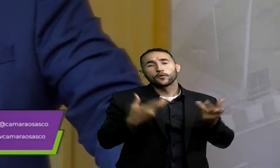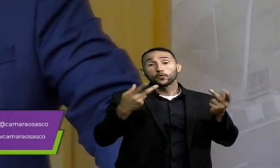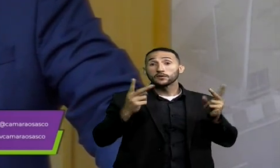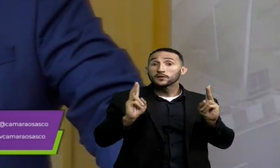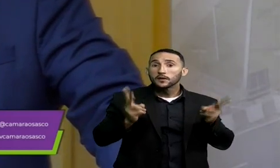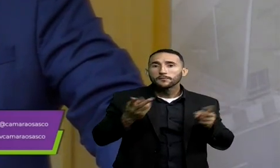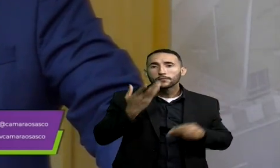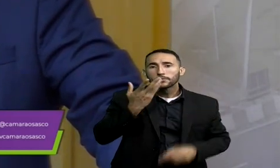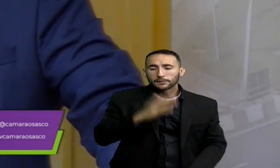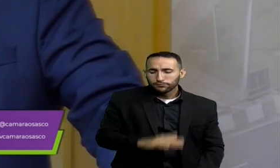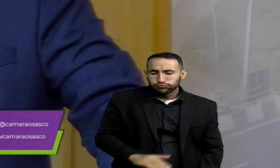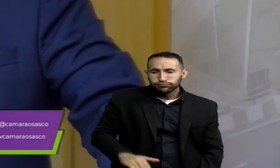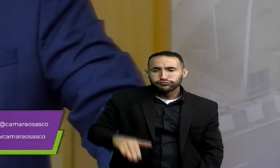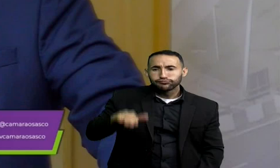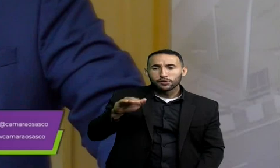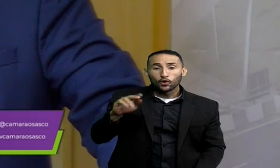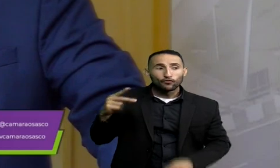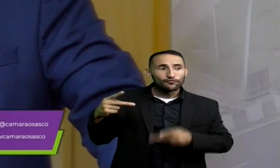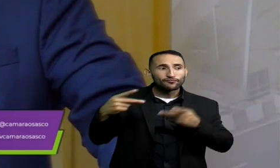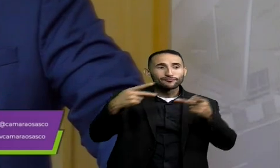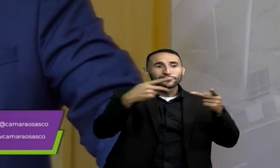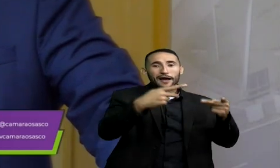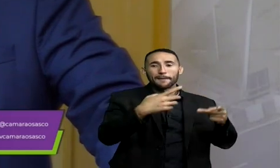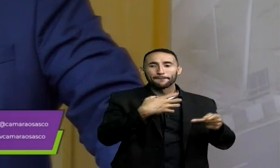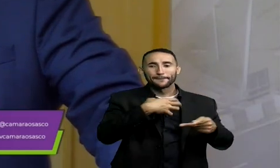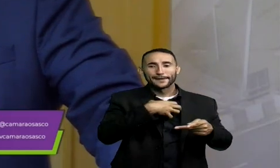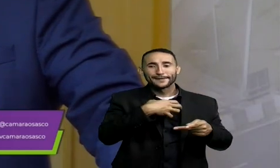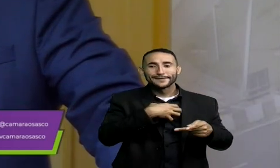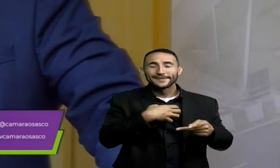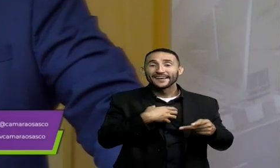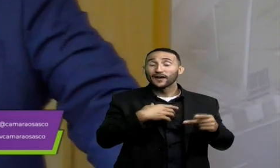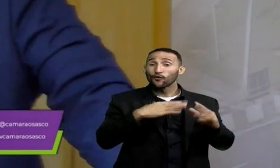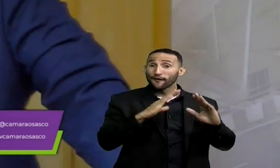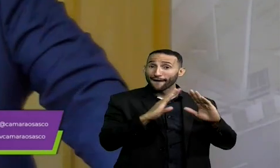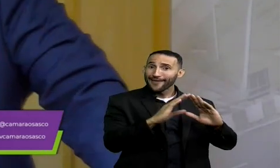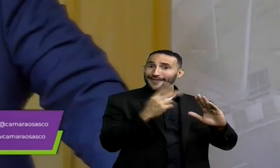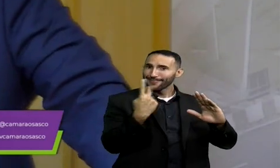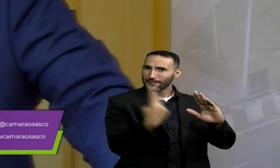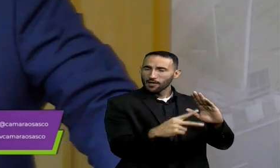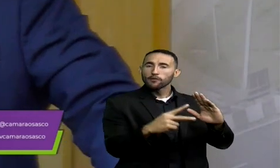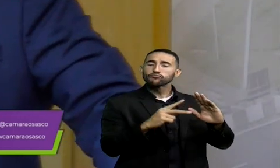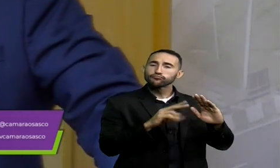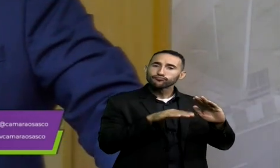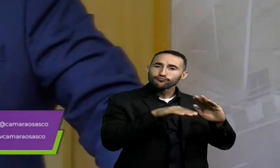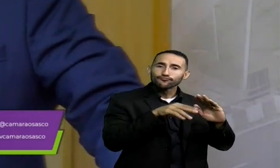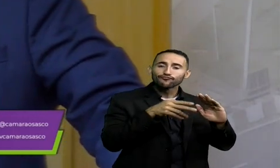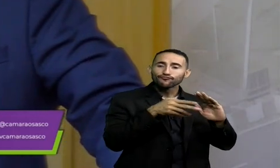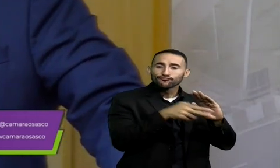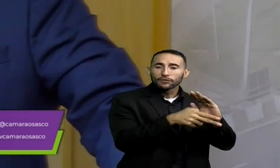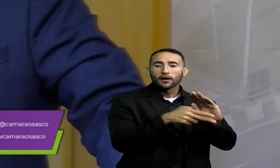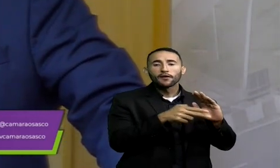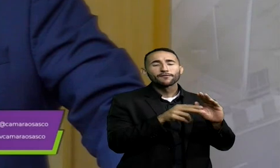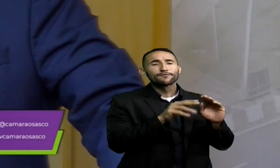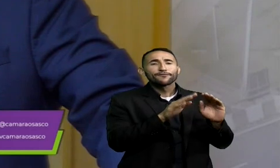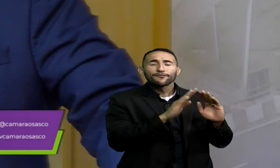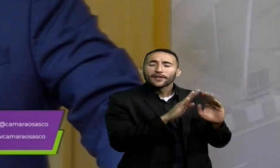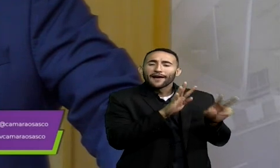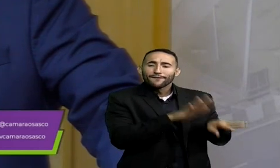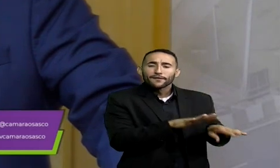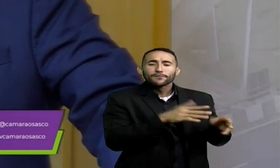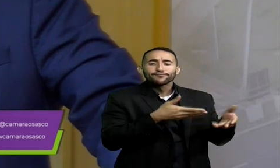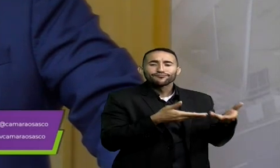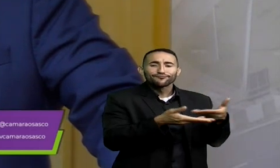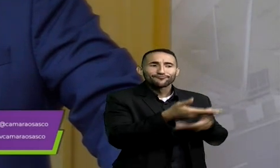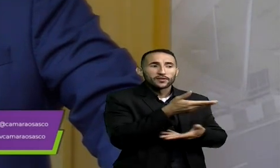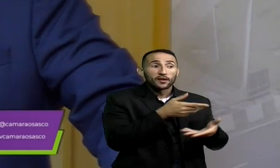Bahia e sempre ficava na casa dele do Meus outros tios uma pessoa que vai deixar